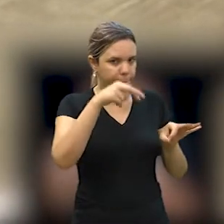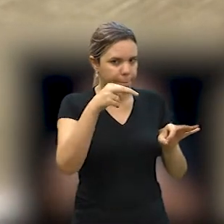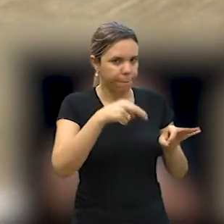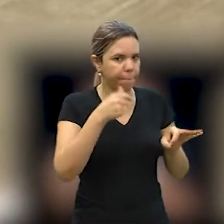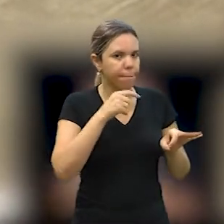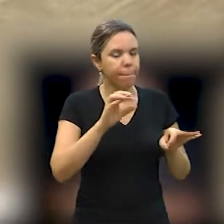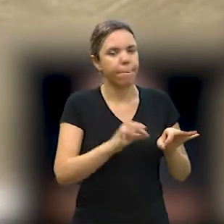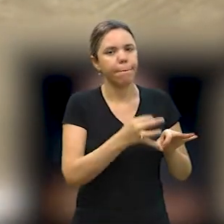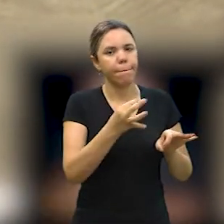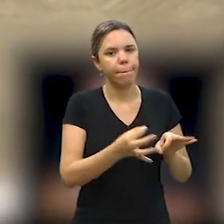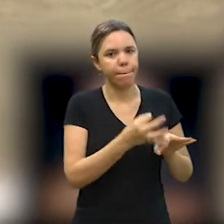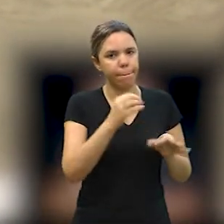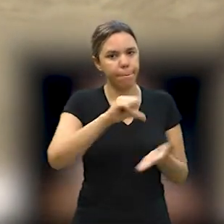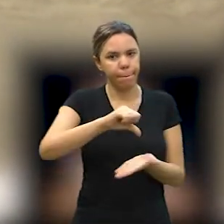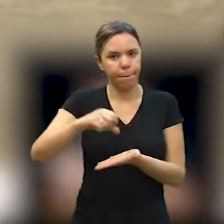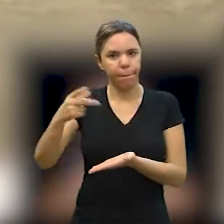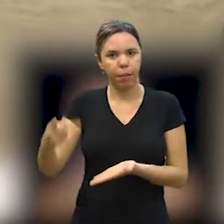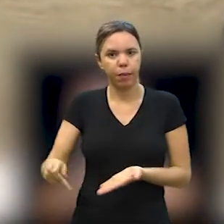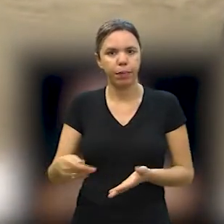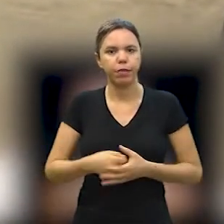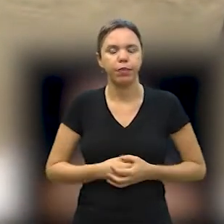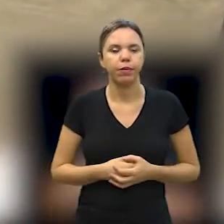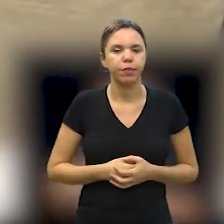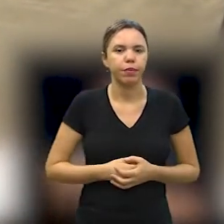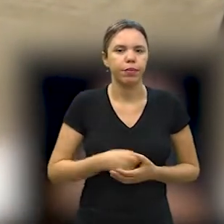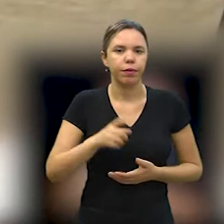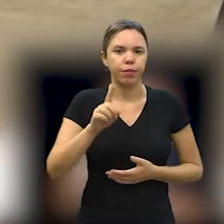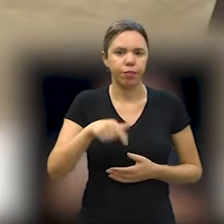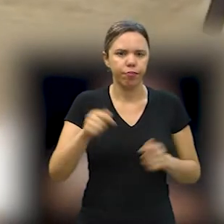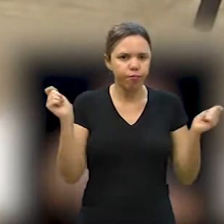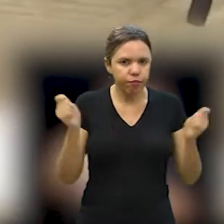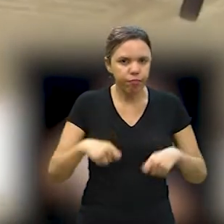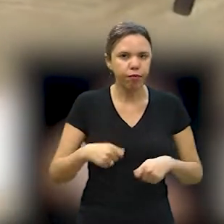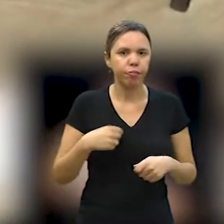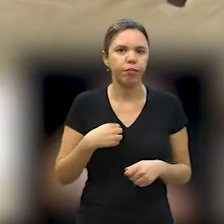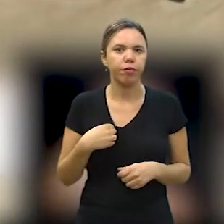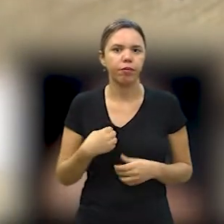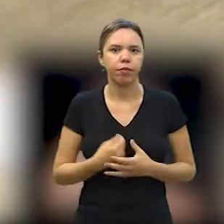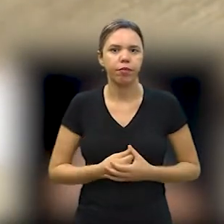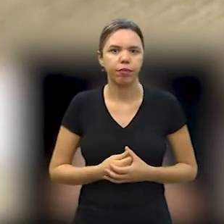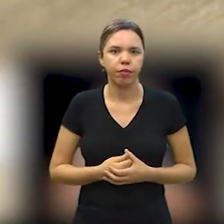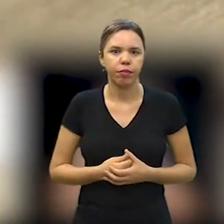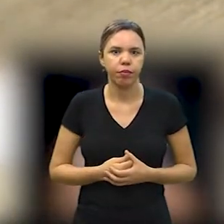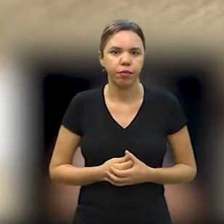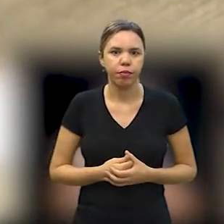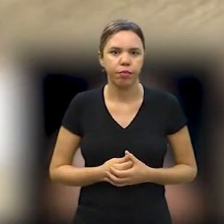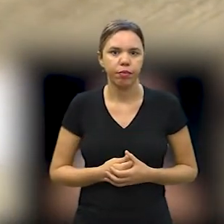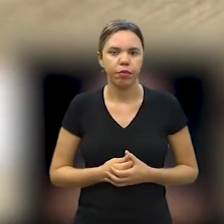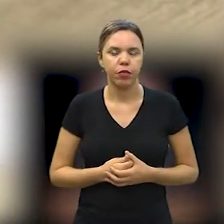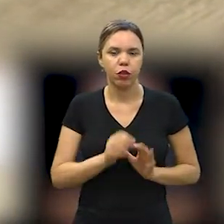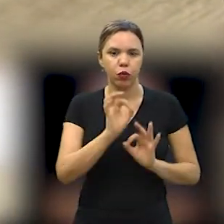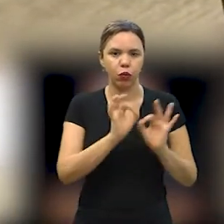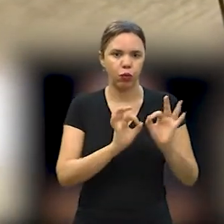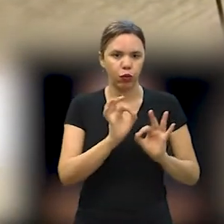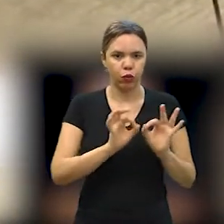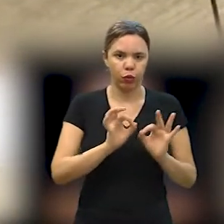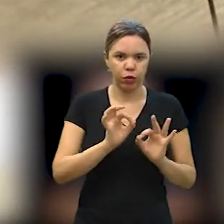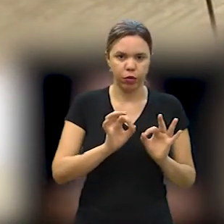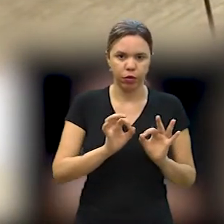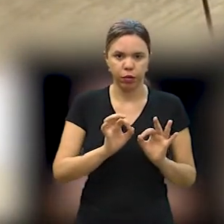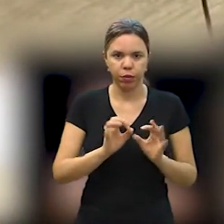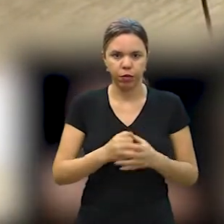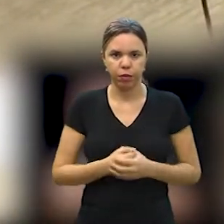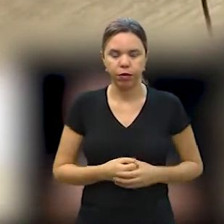lembrando aqui das bordadeiras lá da região e essa potência né na de